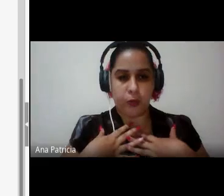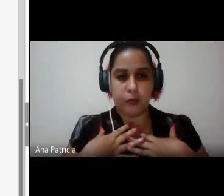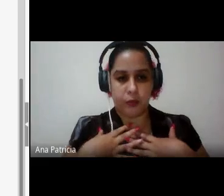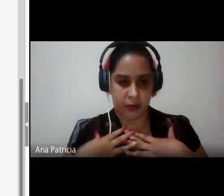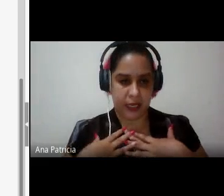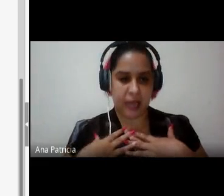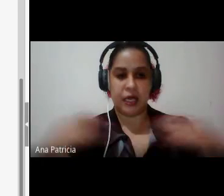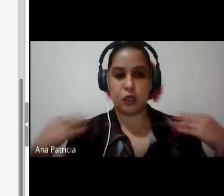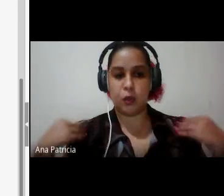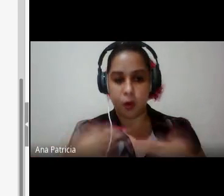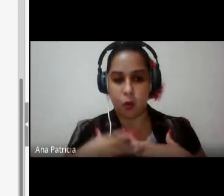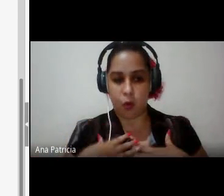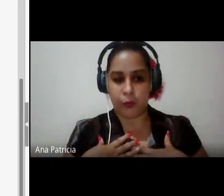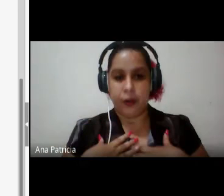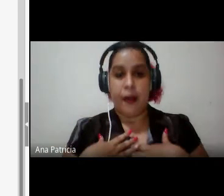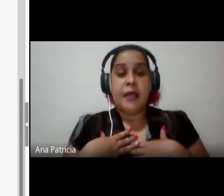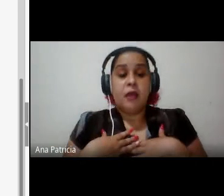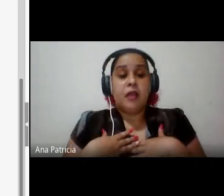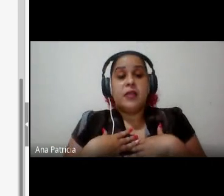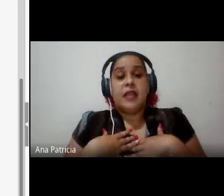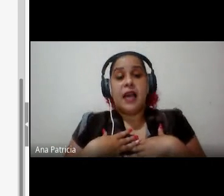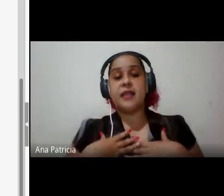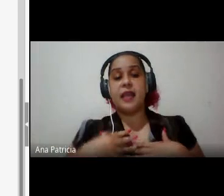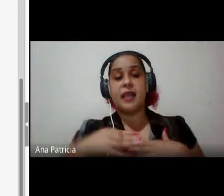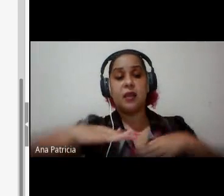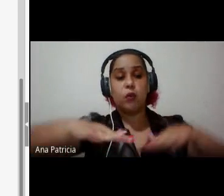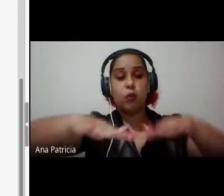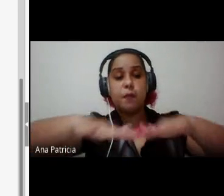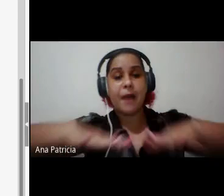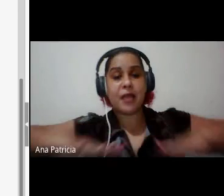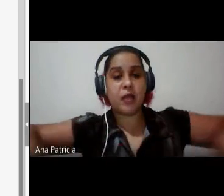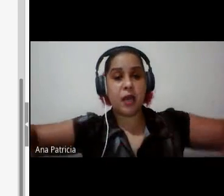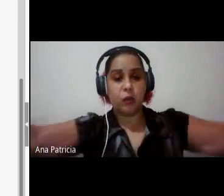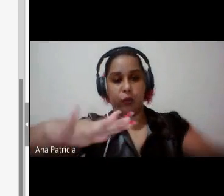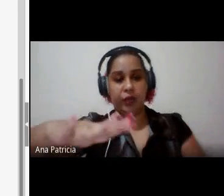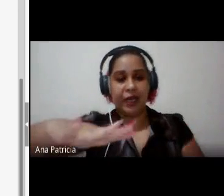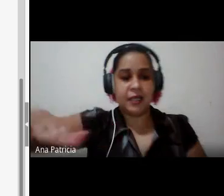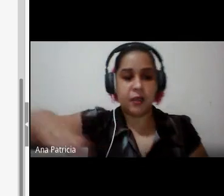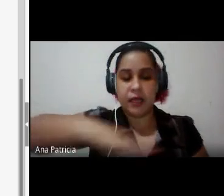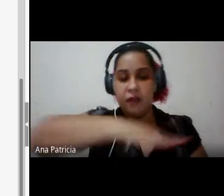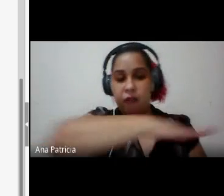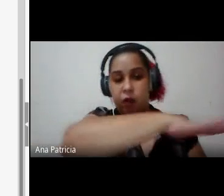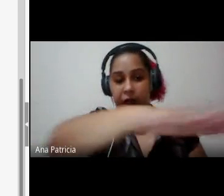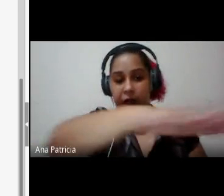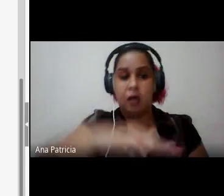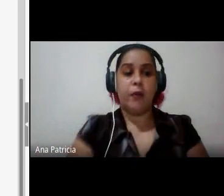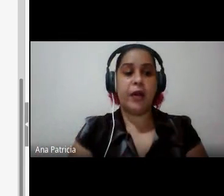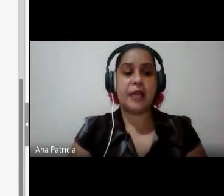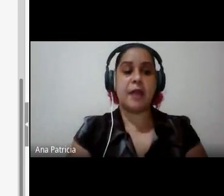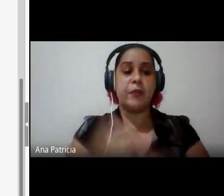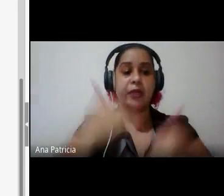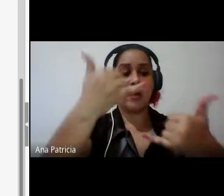corpo, certo? Ele é sobre o meu corpo. E eu tenho os sinais que eles são no espaço neutro, que eles são aqui fora.